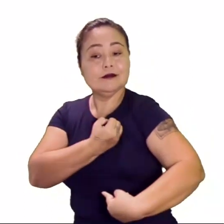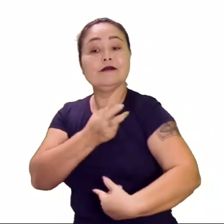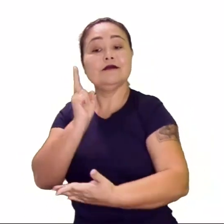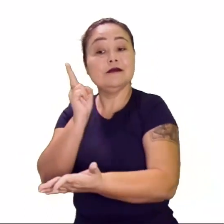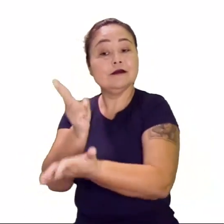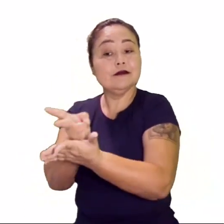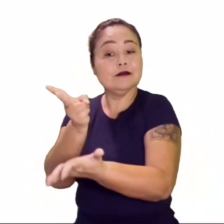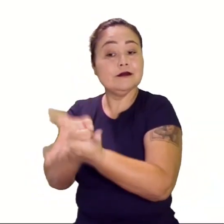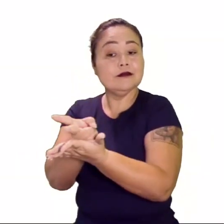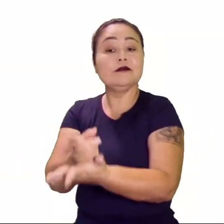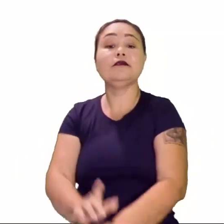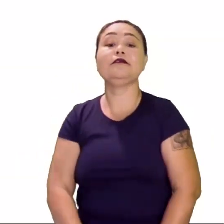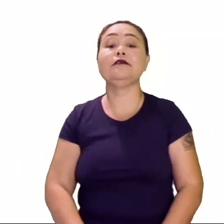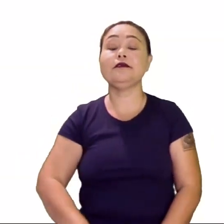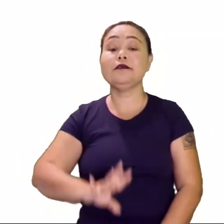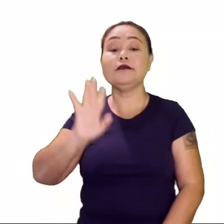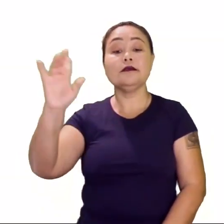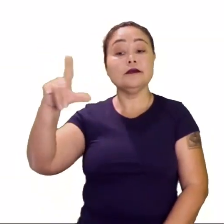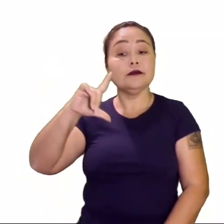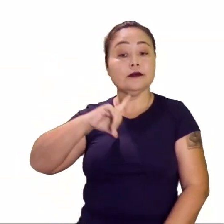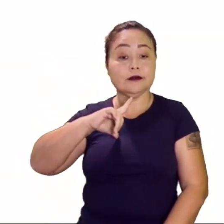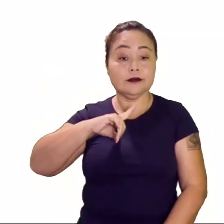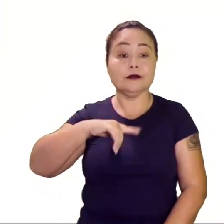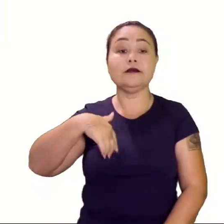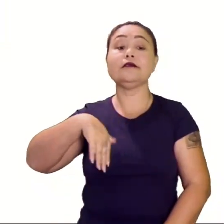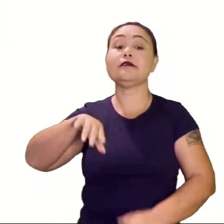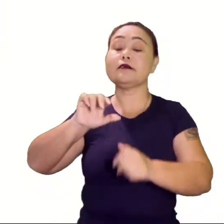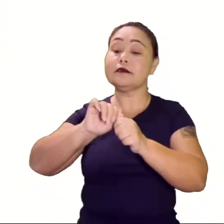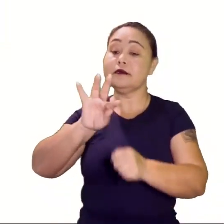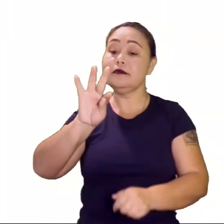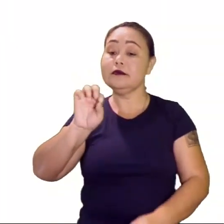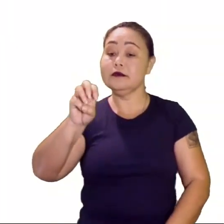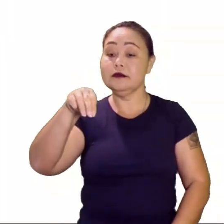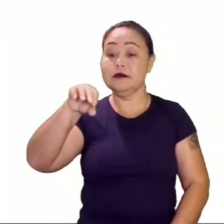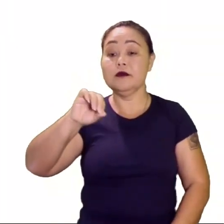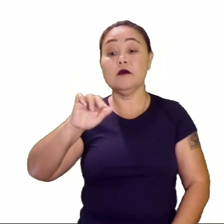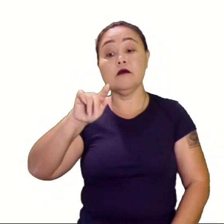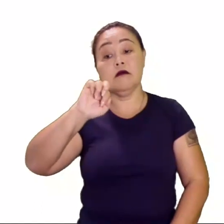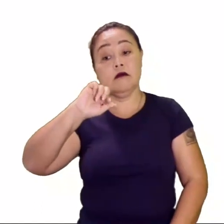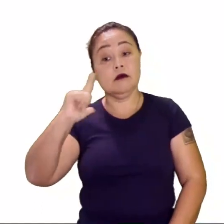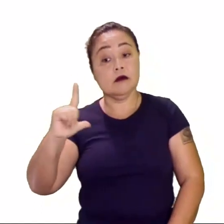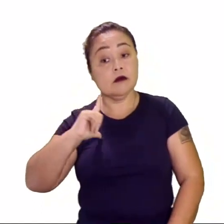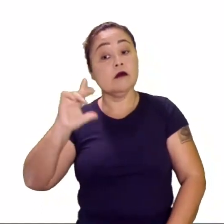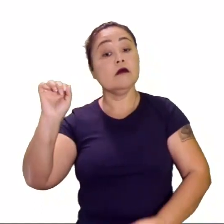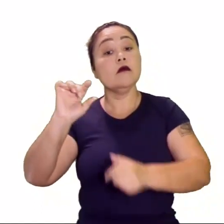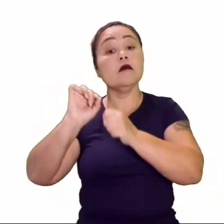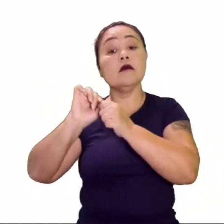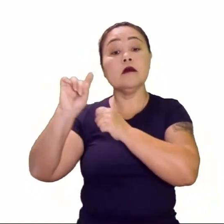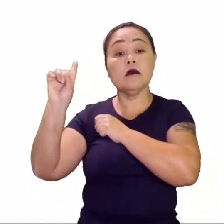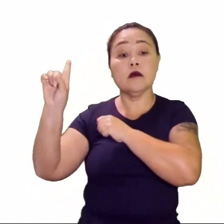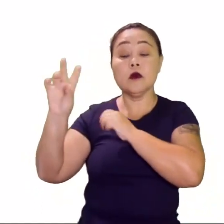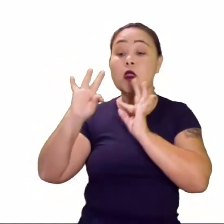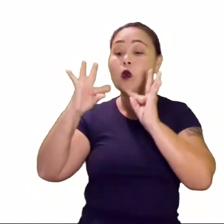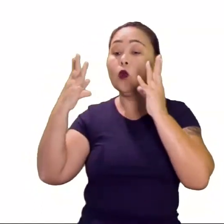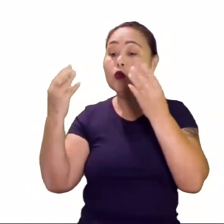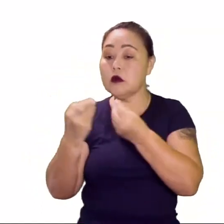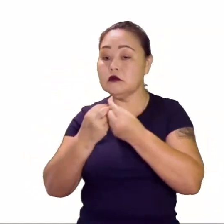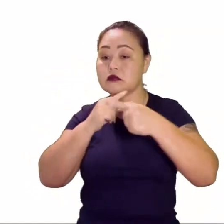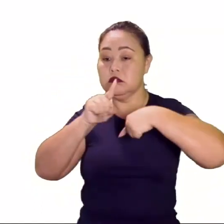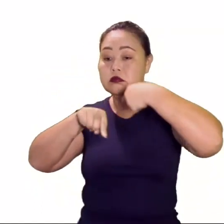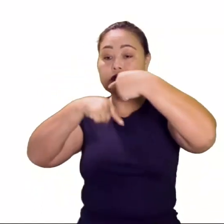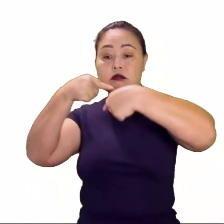constante. Muito bem, a gente tem um termo geral da PA, né? No termo geral, a gente vai ter que, para toda a